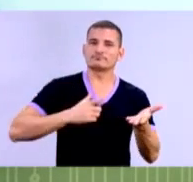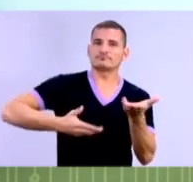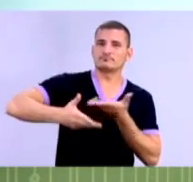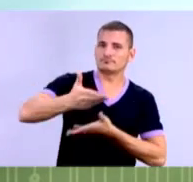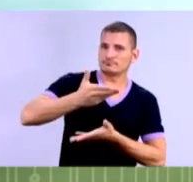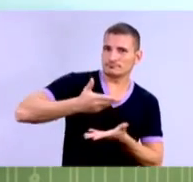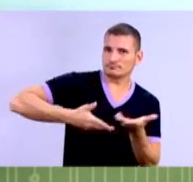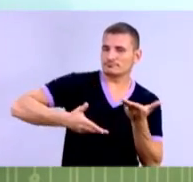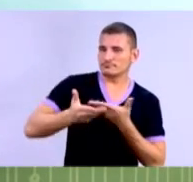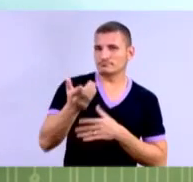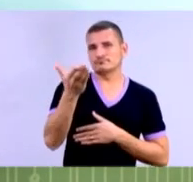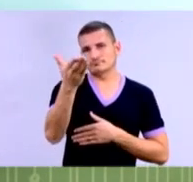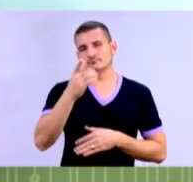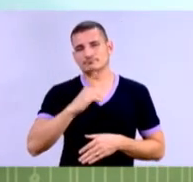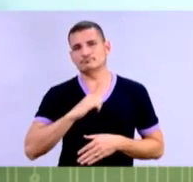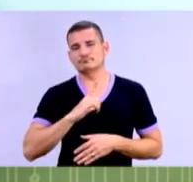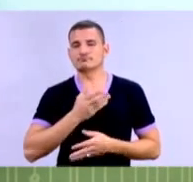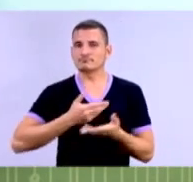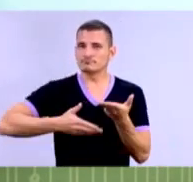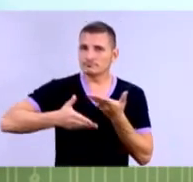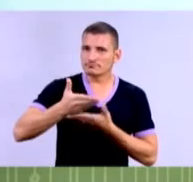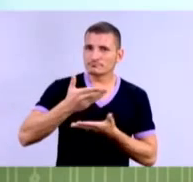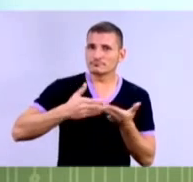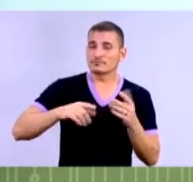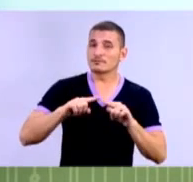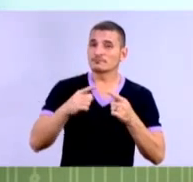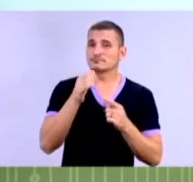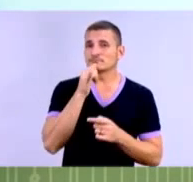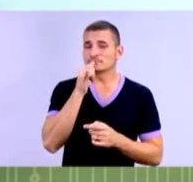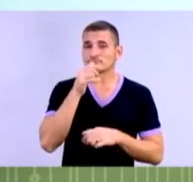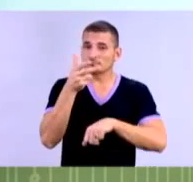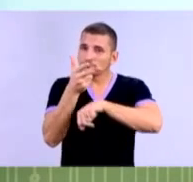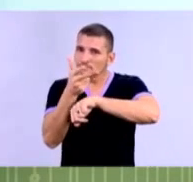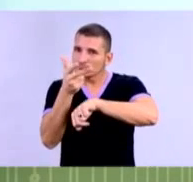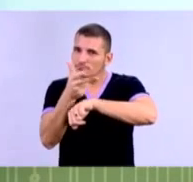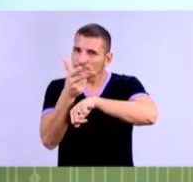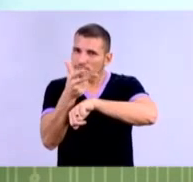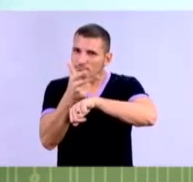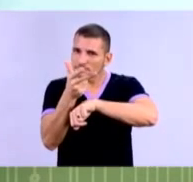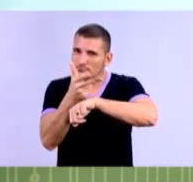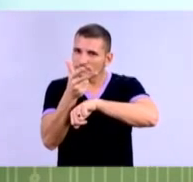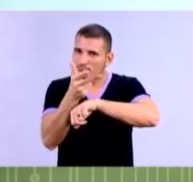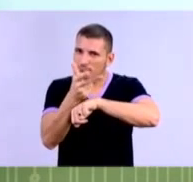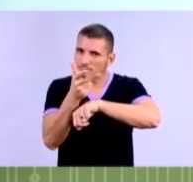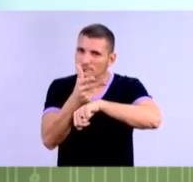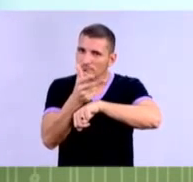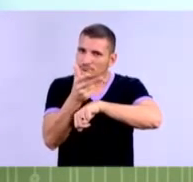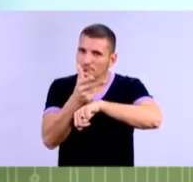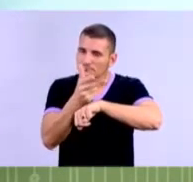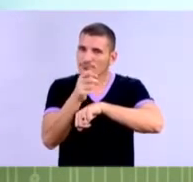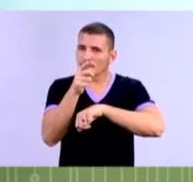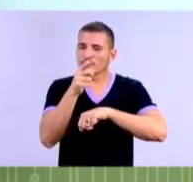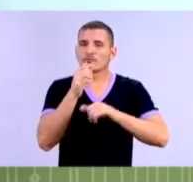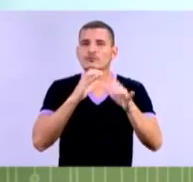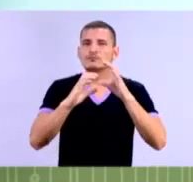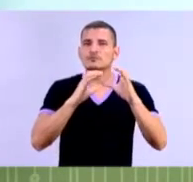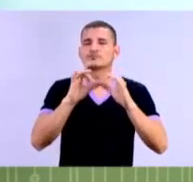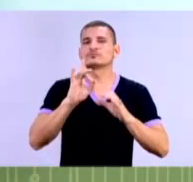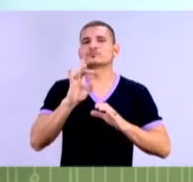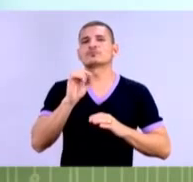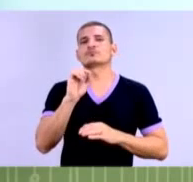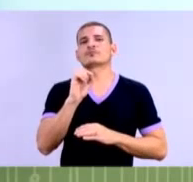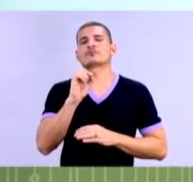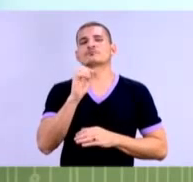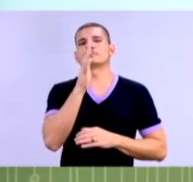como vocês têm aqui conosco, mas pela câmera, como nós estamos falando aqui, essa comunicação só em um sentido, só eu falo